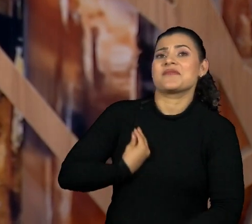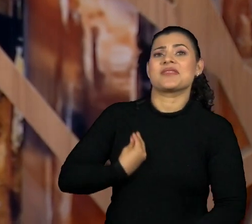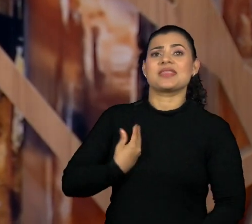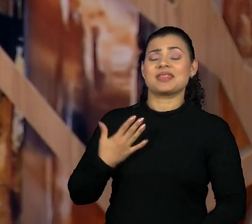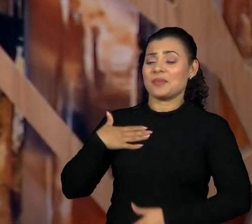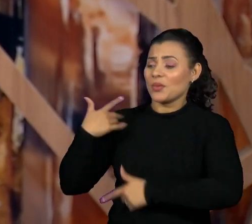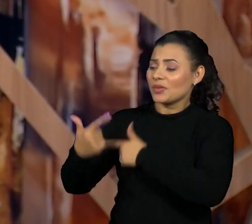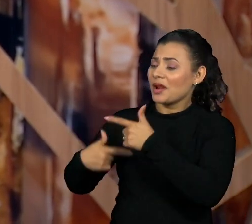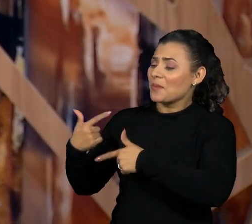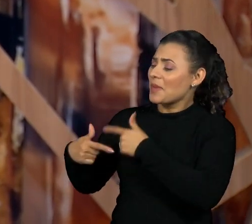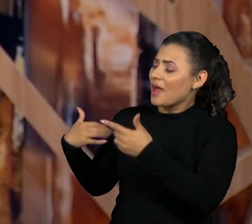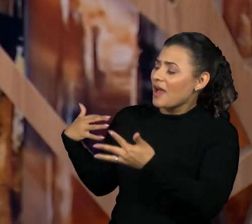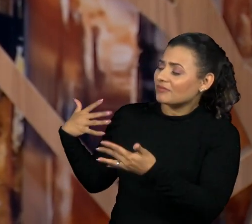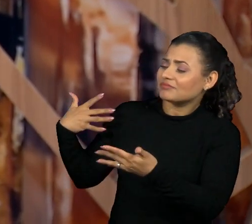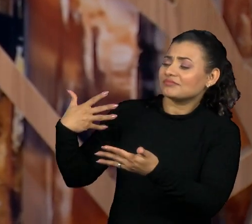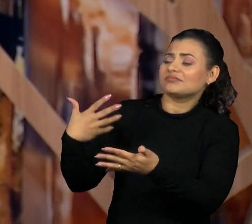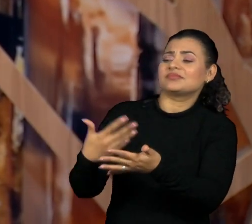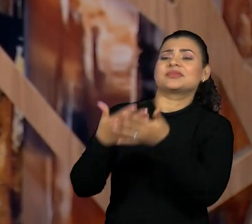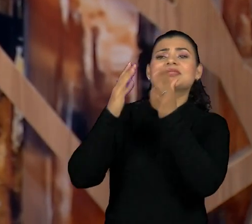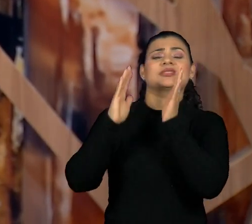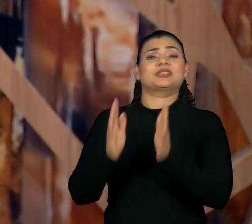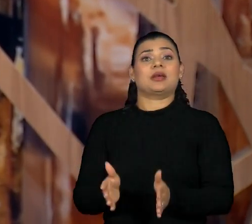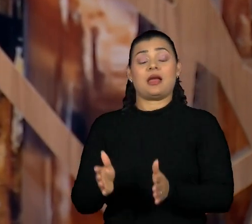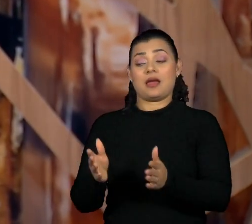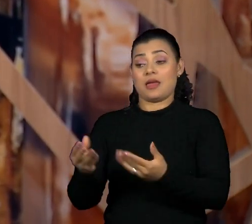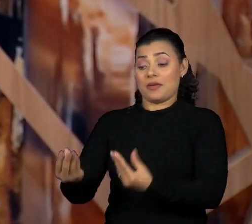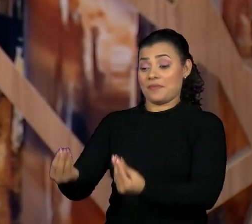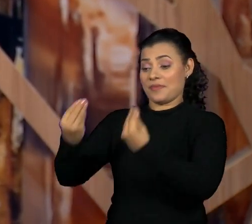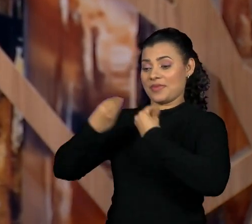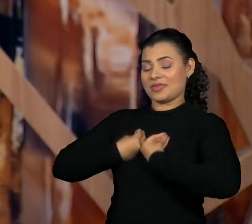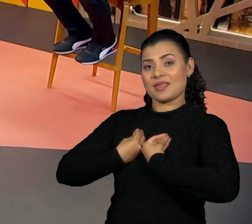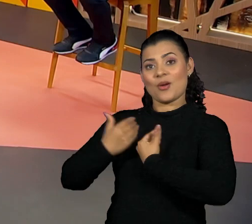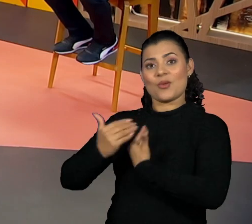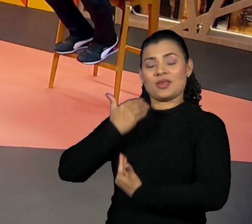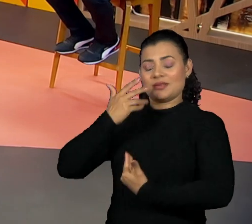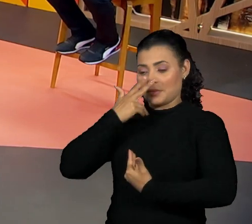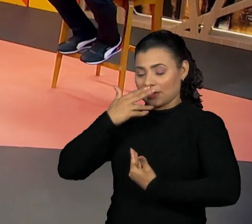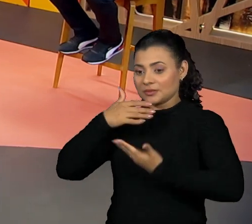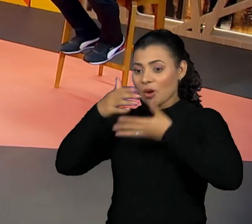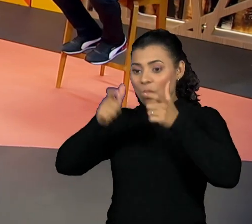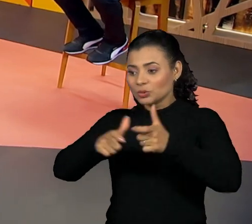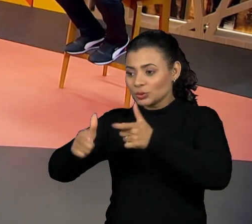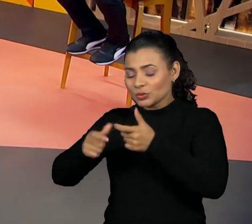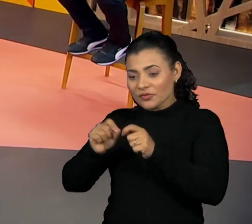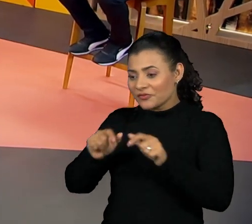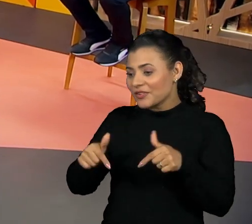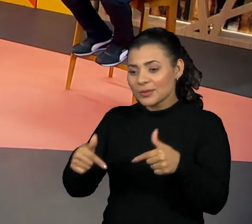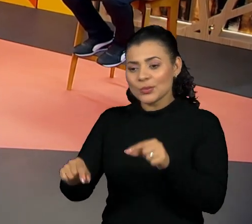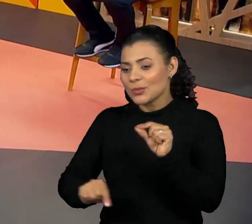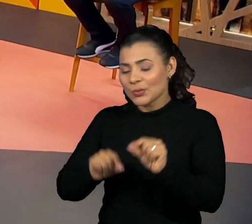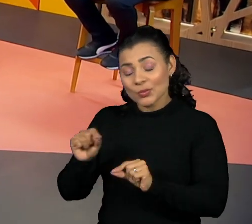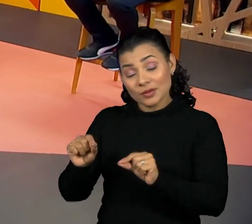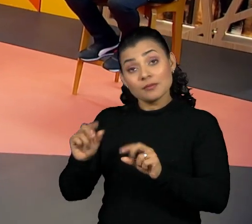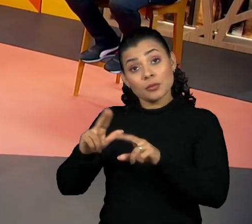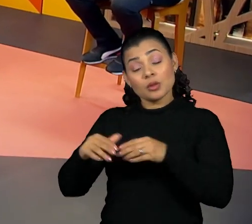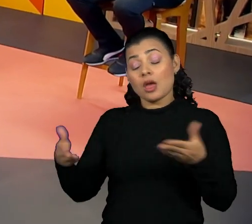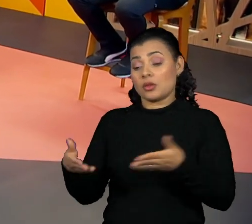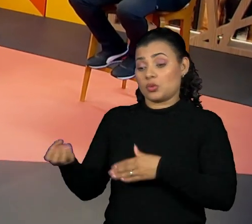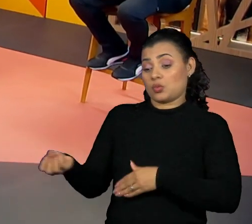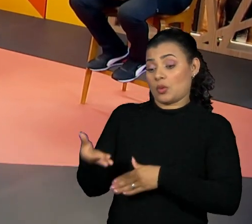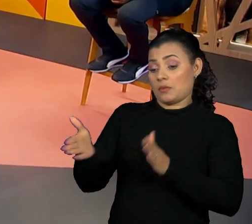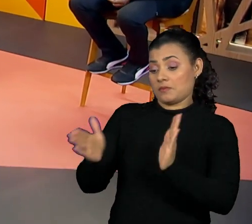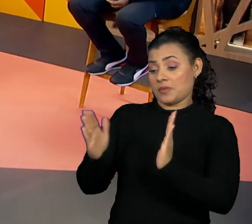o meu trabalho, não é? É ela quem me dá o norte. E, atualmente,